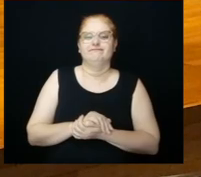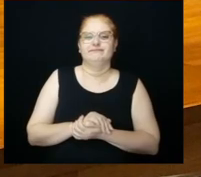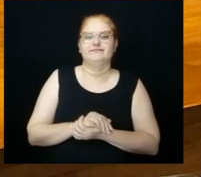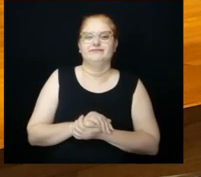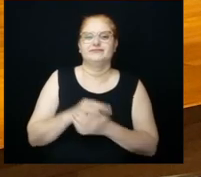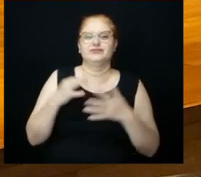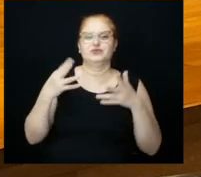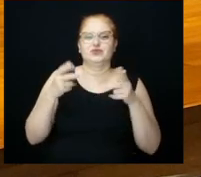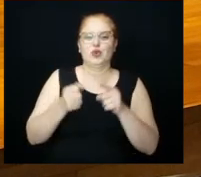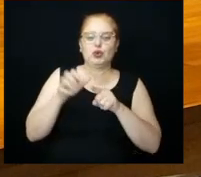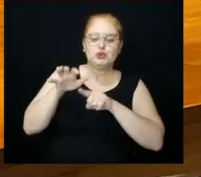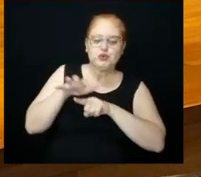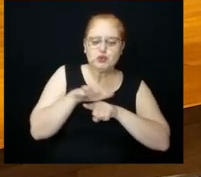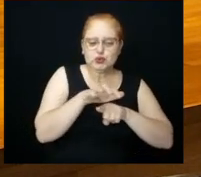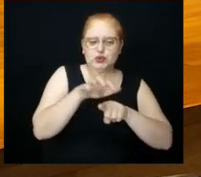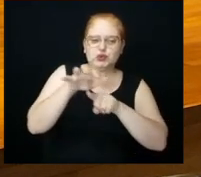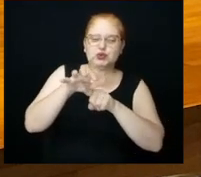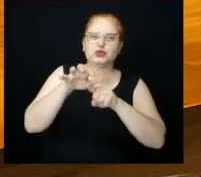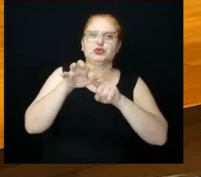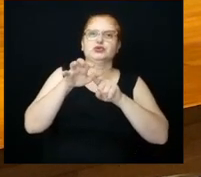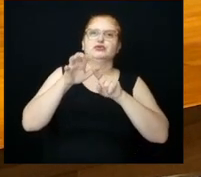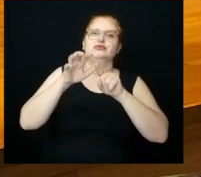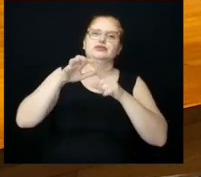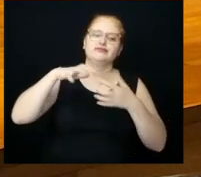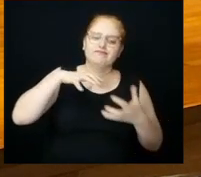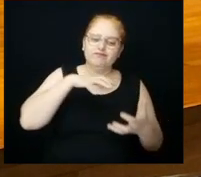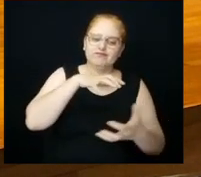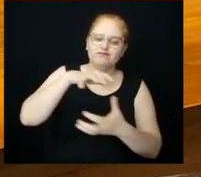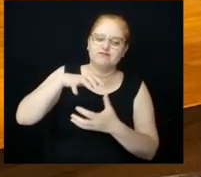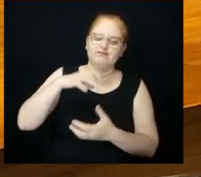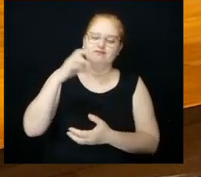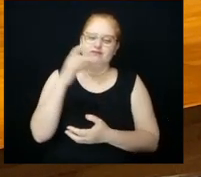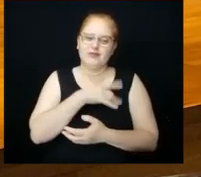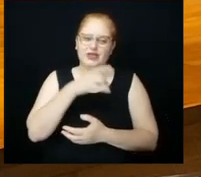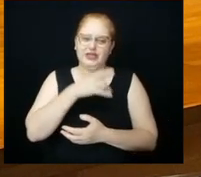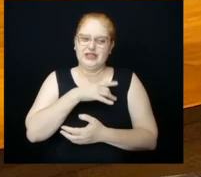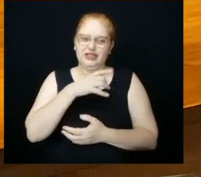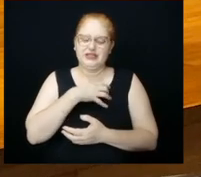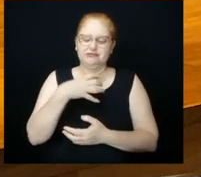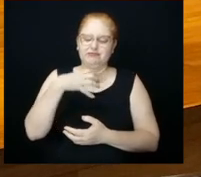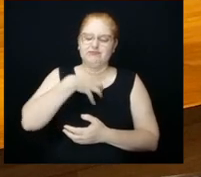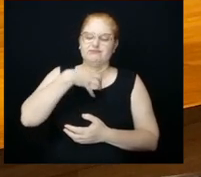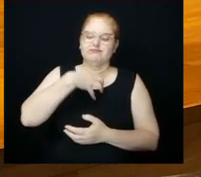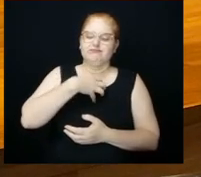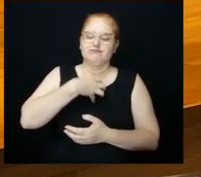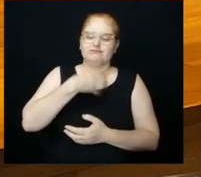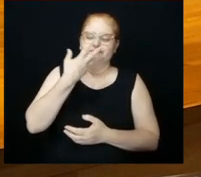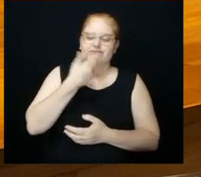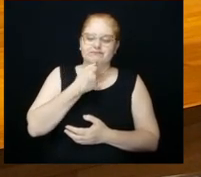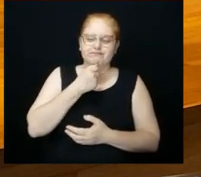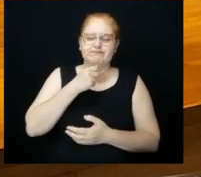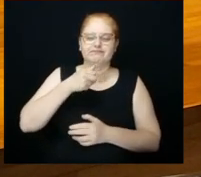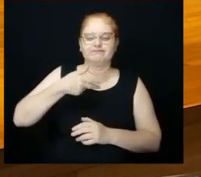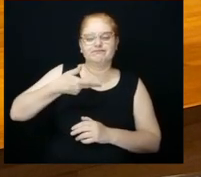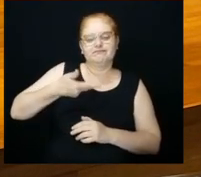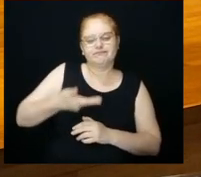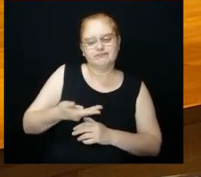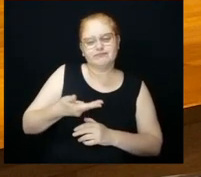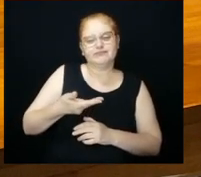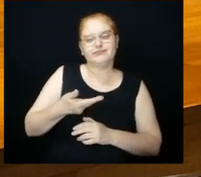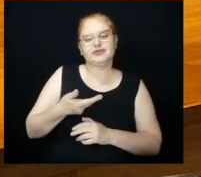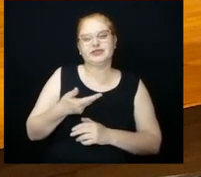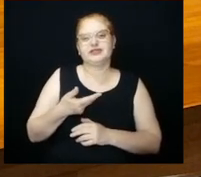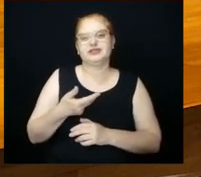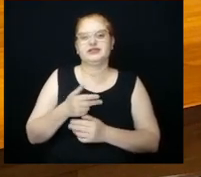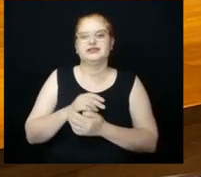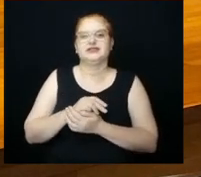Parece todas as sombras desceram à terra. O medo passeia seus chifres no peito do menino que se deita, enroscado como um